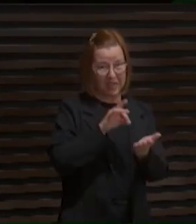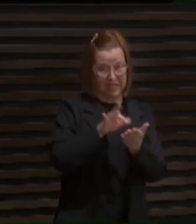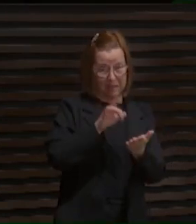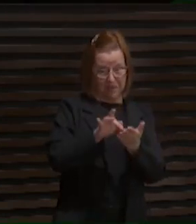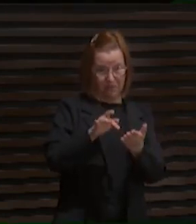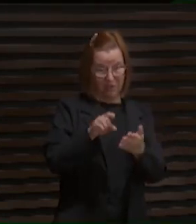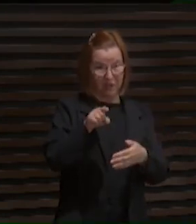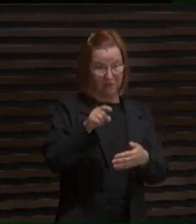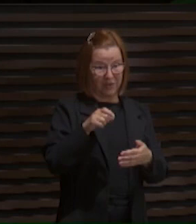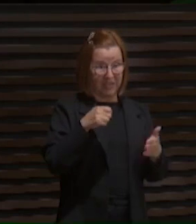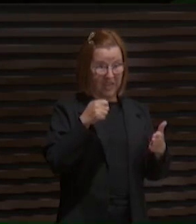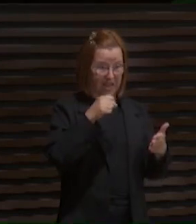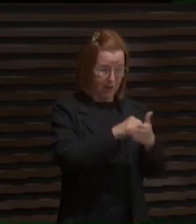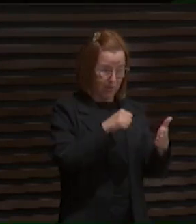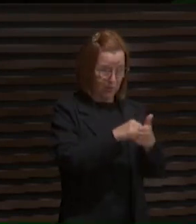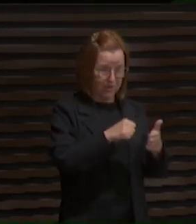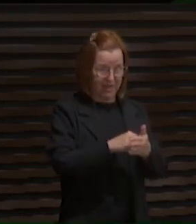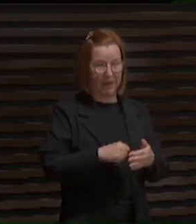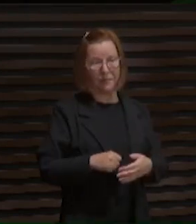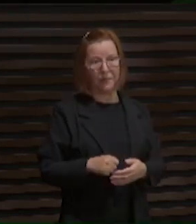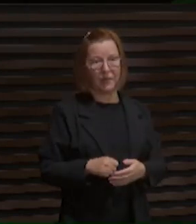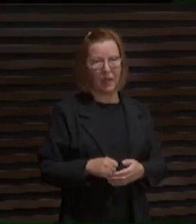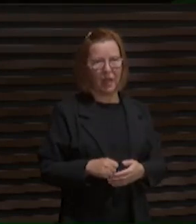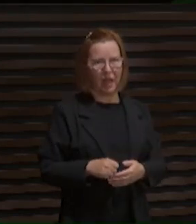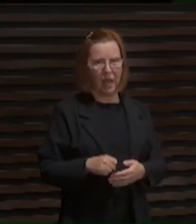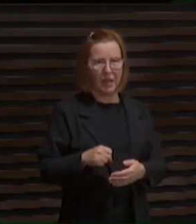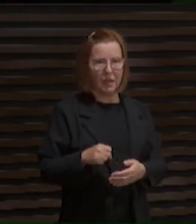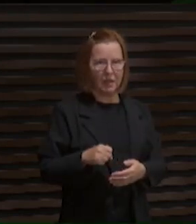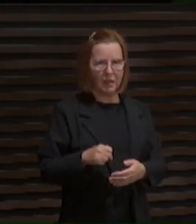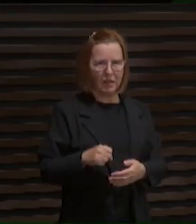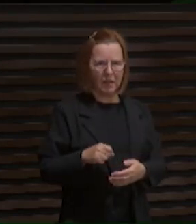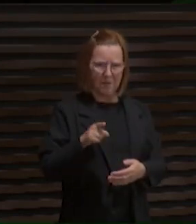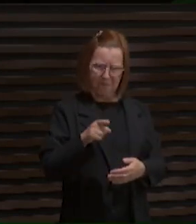contra ele. Em vez de você desferir soco contra ele, você começa a dar soco em você mesmo.